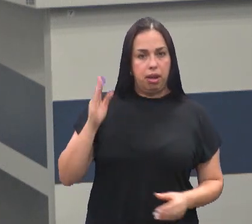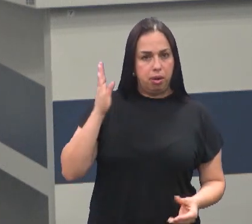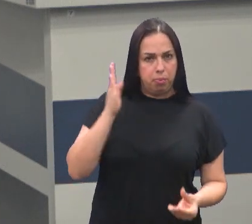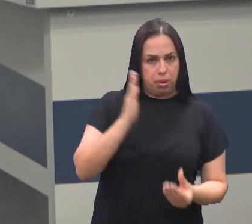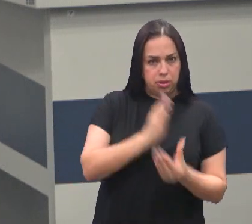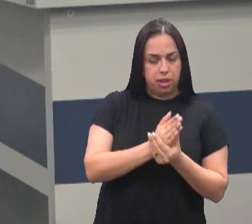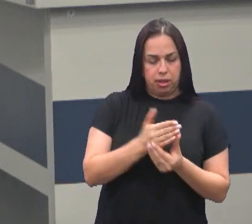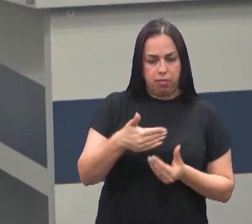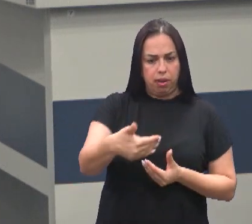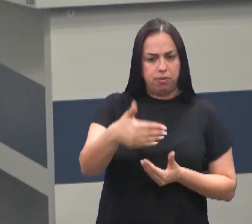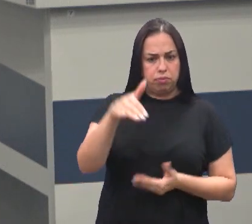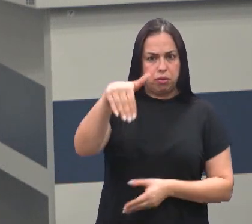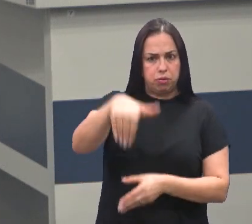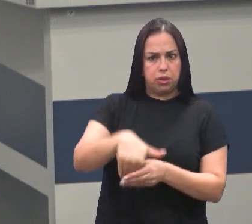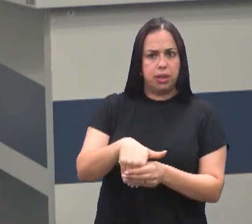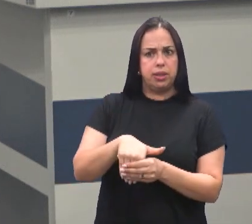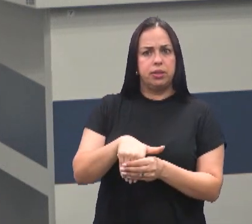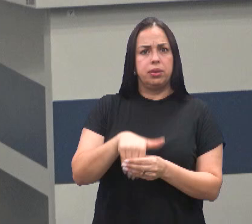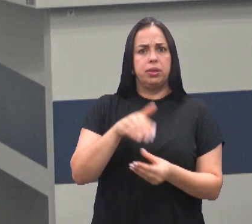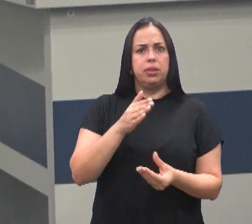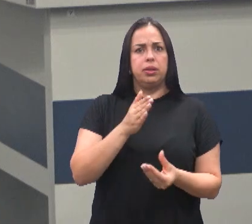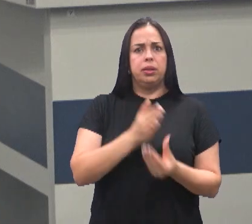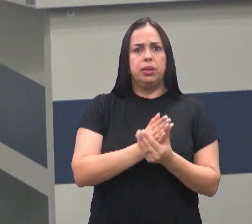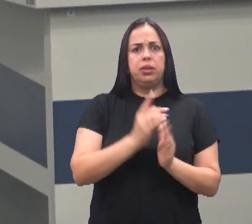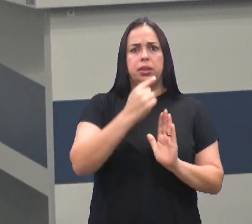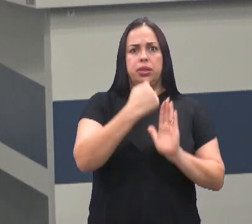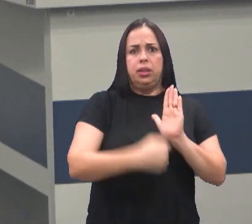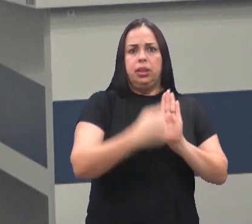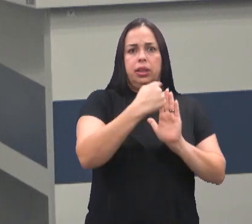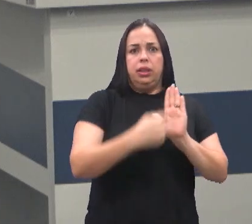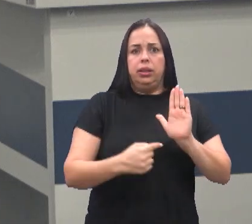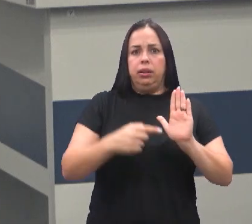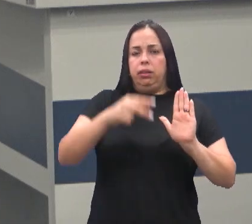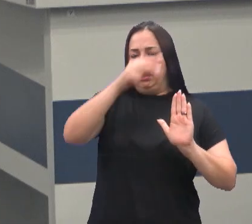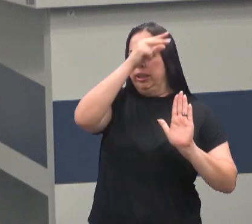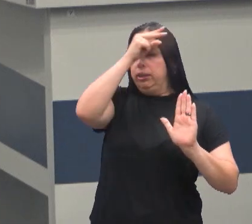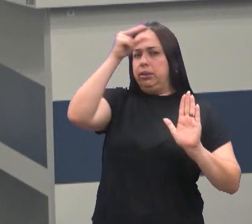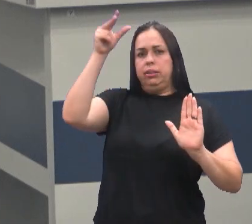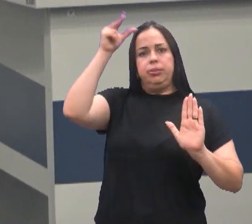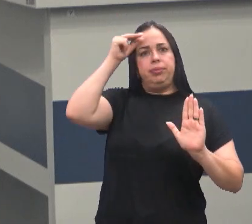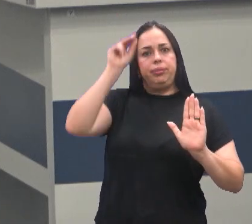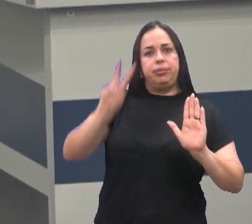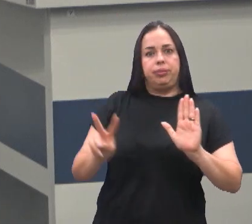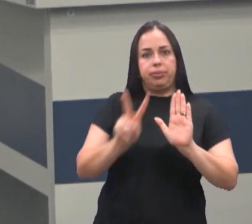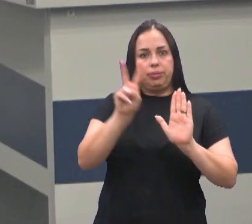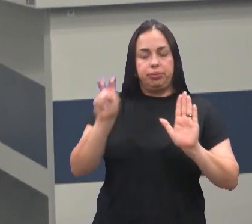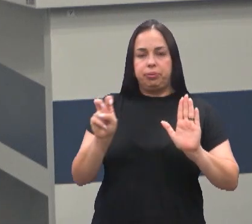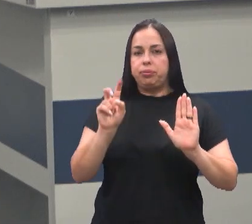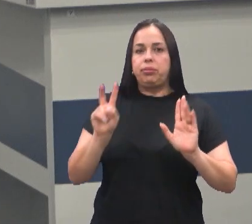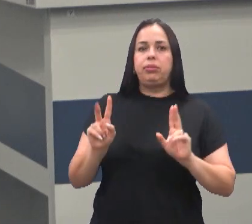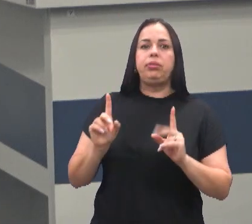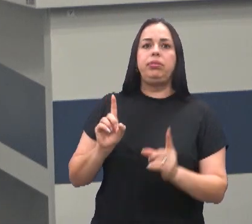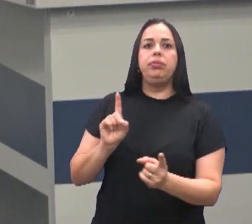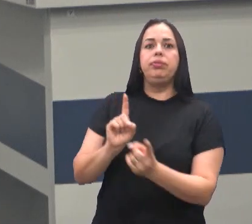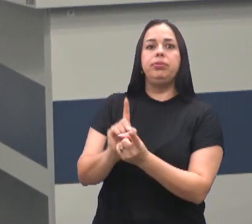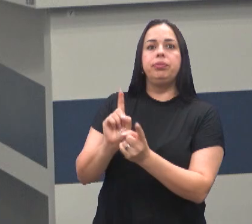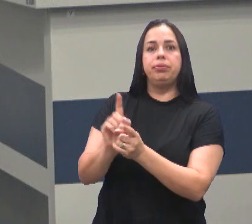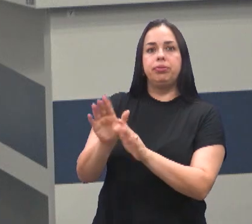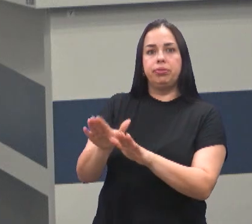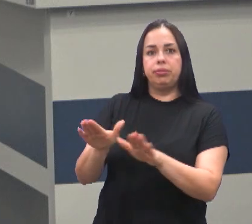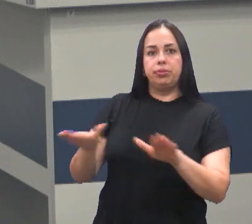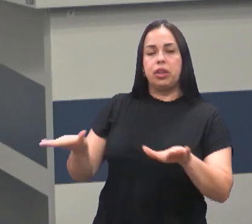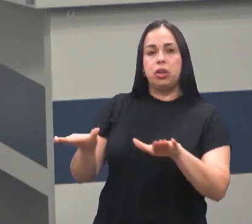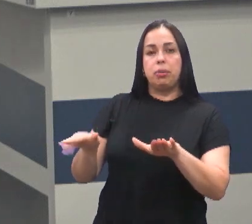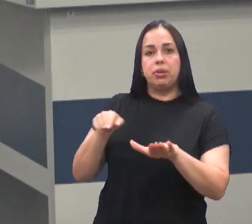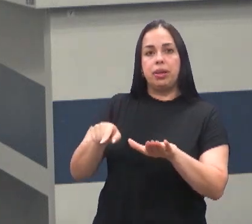ser votado aqui, que é o veto do prefeito em relação ao atendimento às crianças do